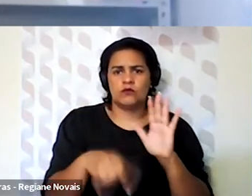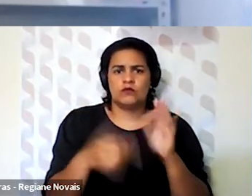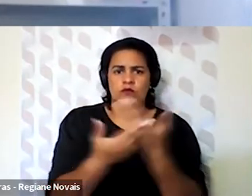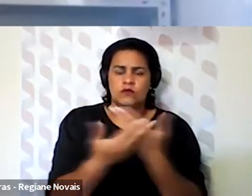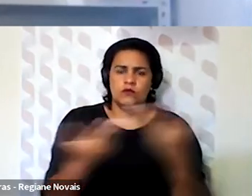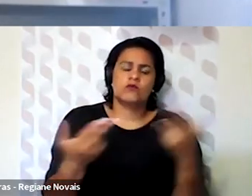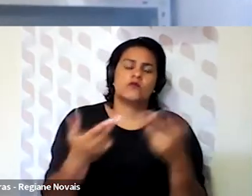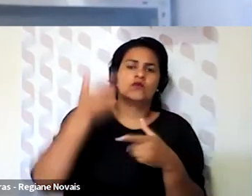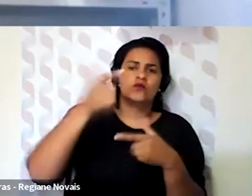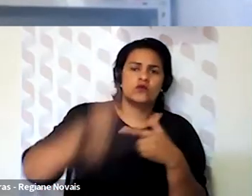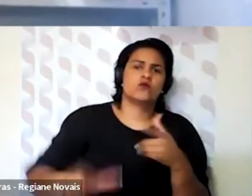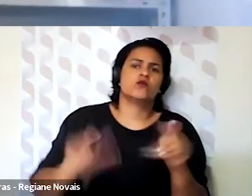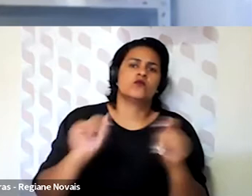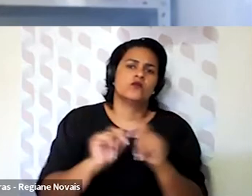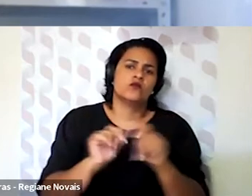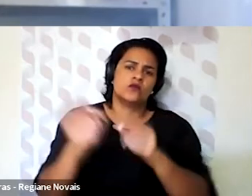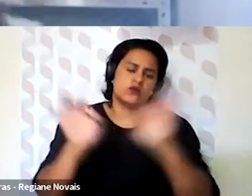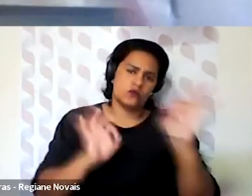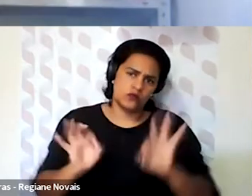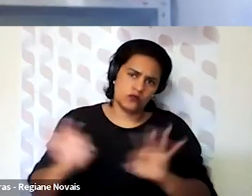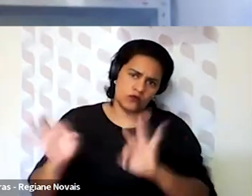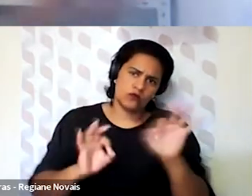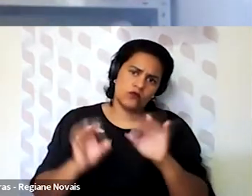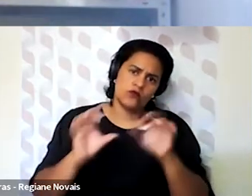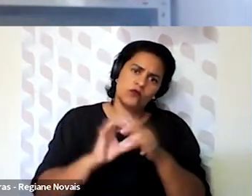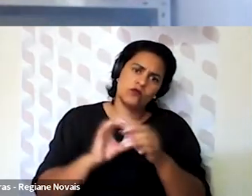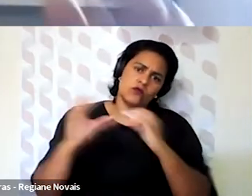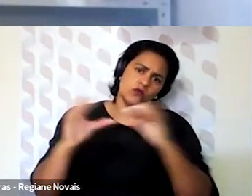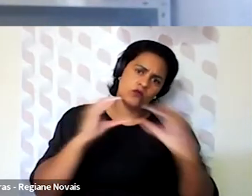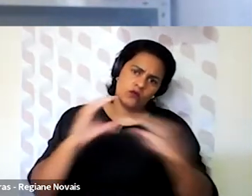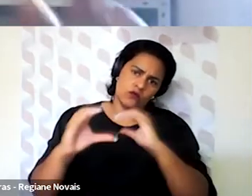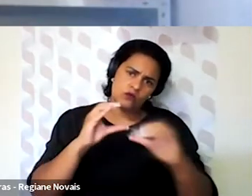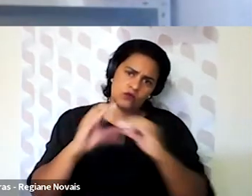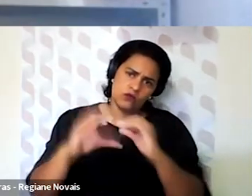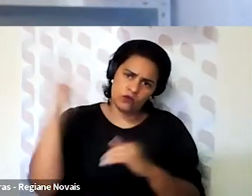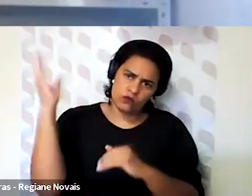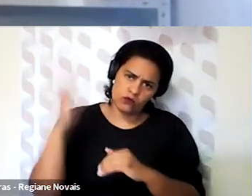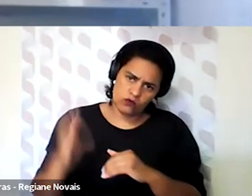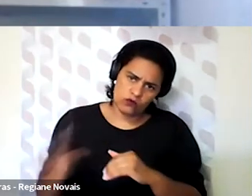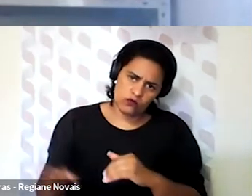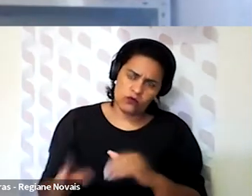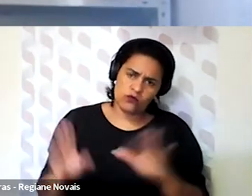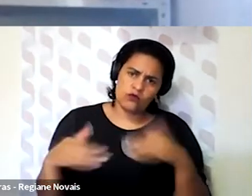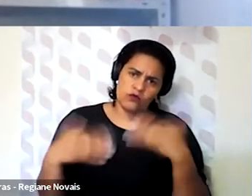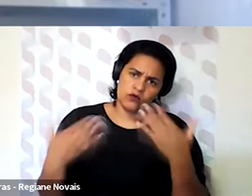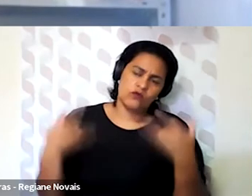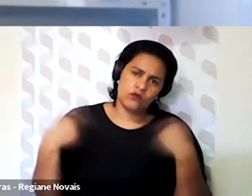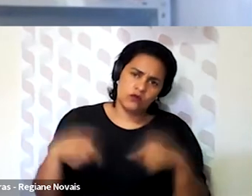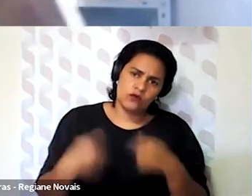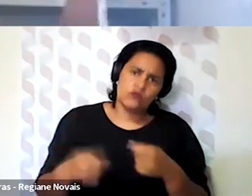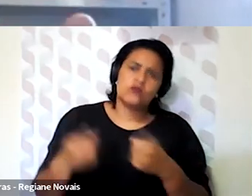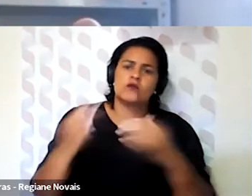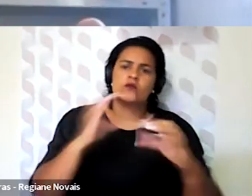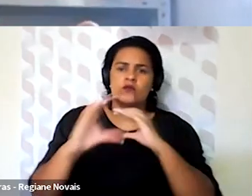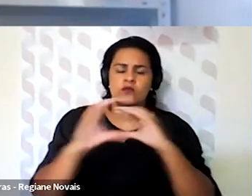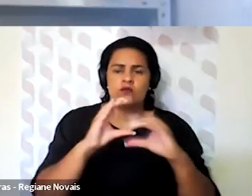da comunicação no Brasil, que impeça, por exemplo, o deserto de comunicação, ou seja, que haja comunicação alternativa nas cidades,